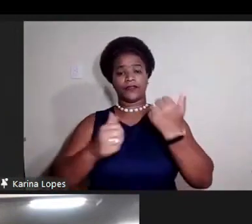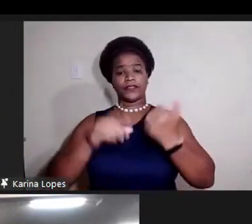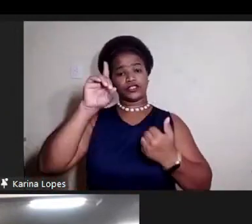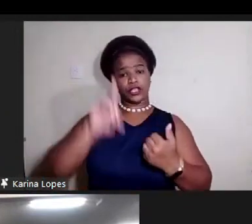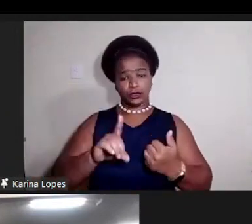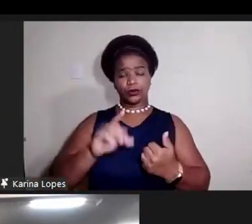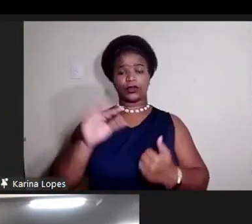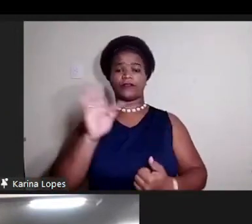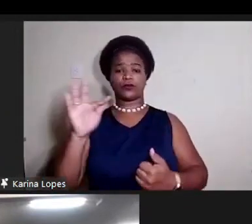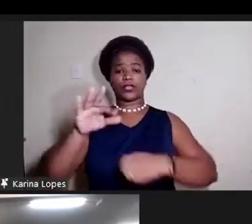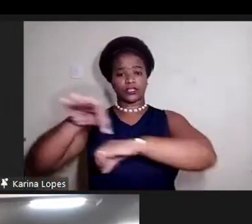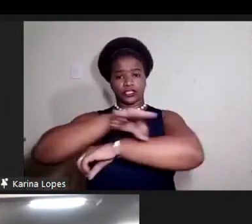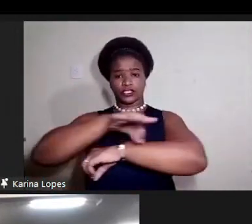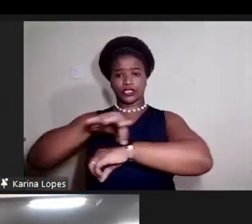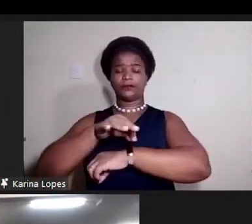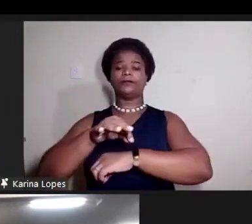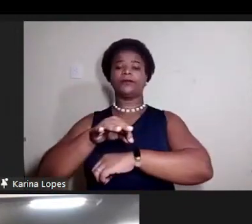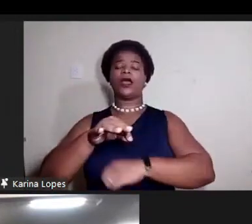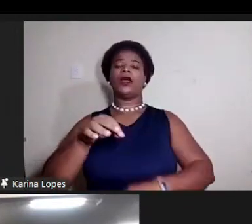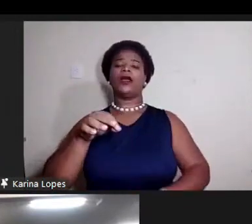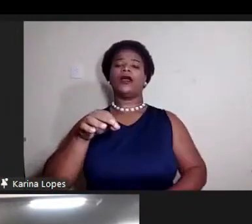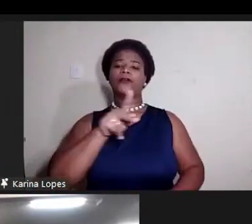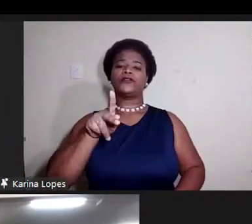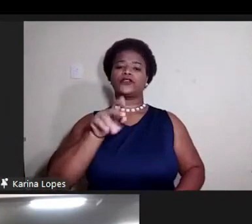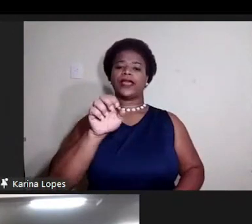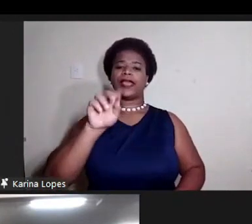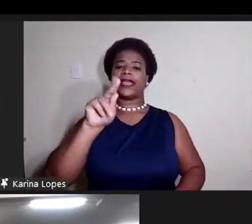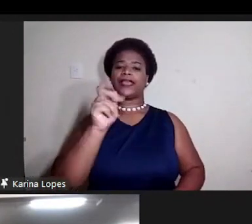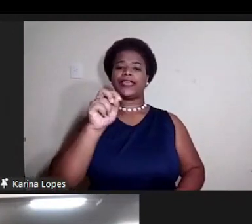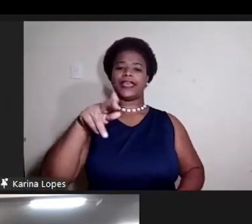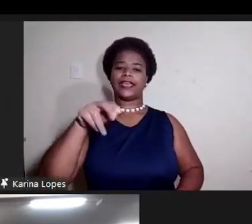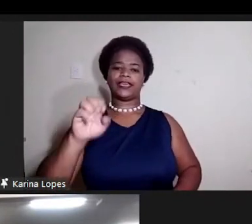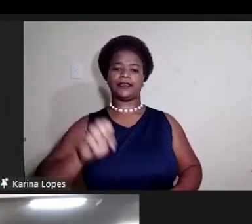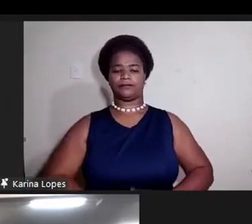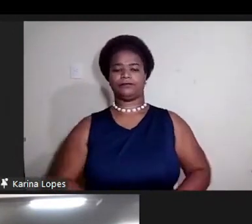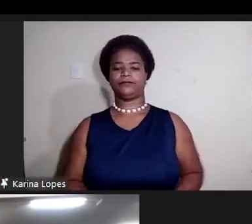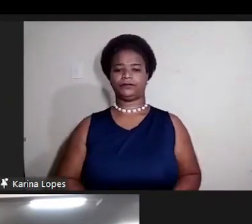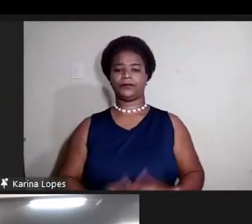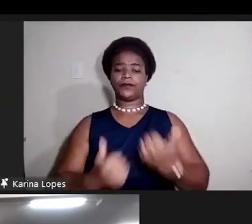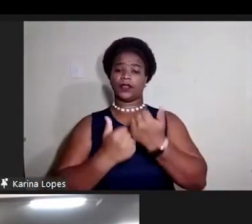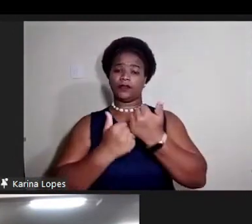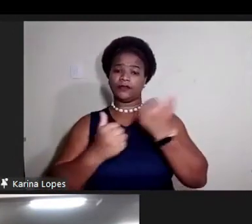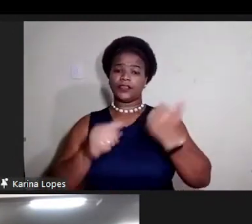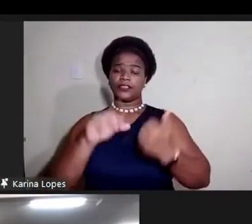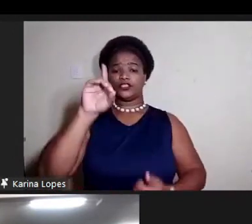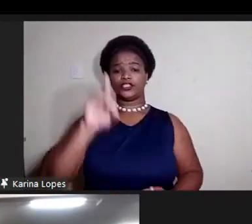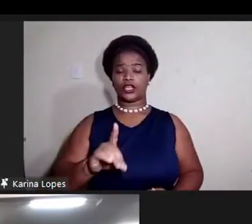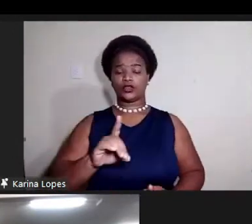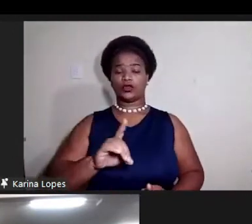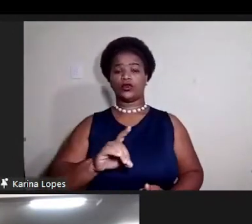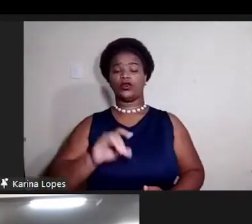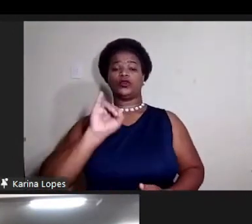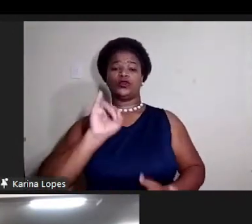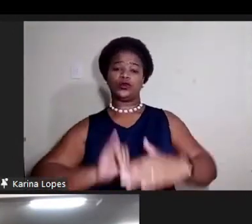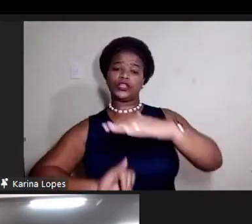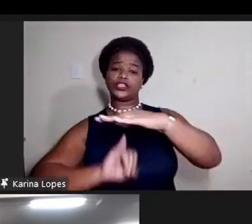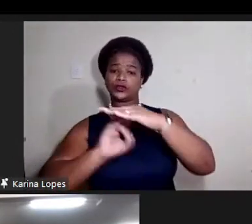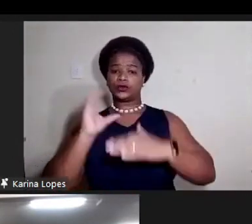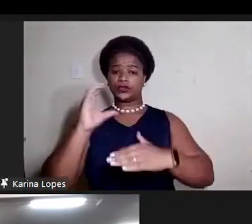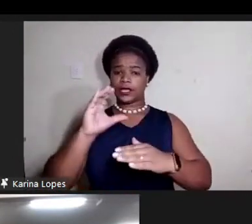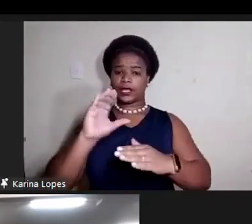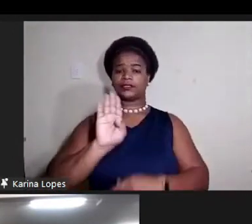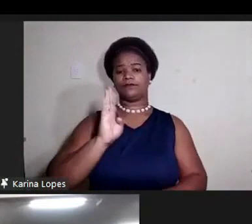professor Henrique Antônio Carvalho Braga, vice-diretor do Instituto de Ciências Biológicas, professor Gilson Costa